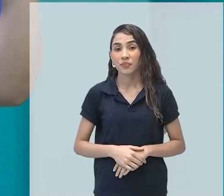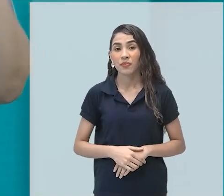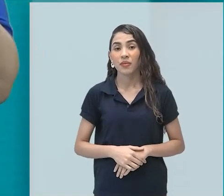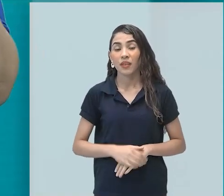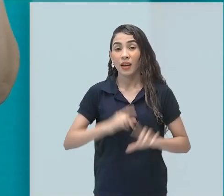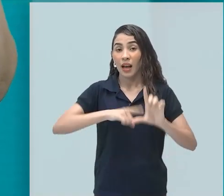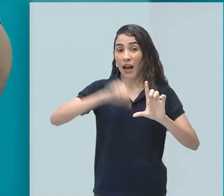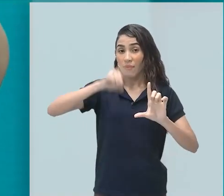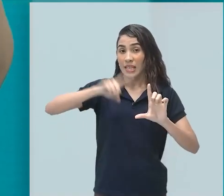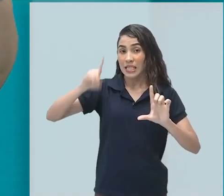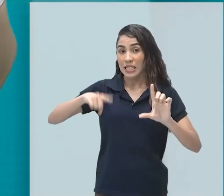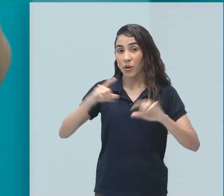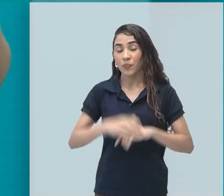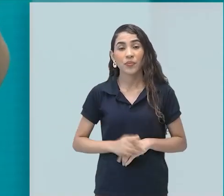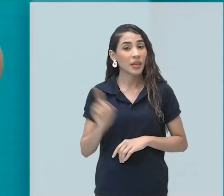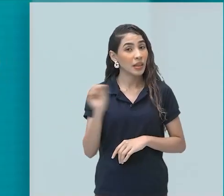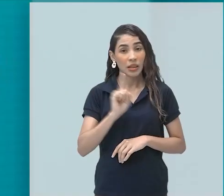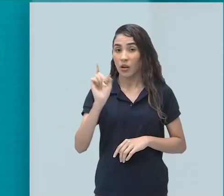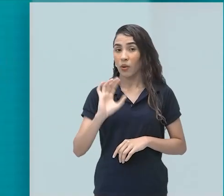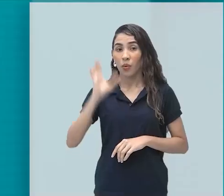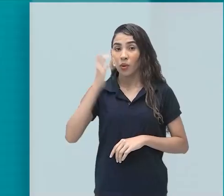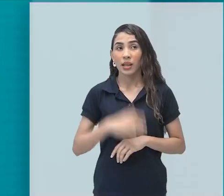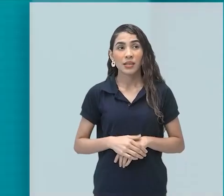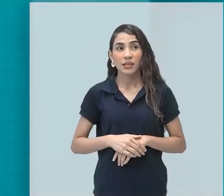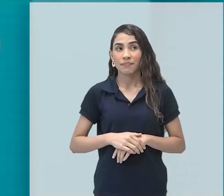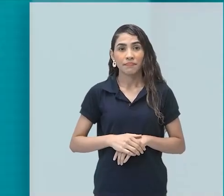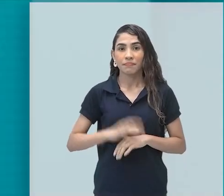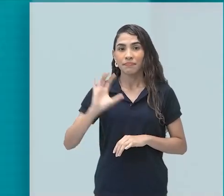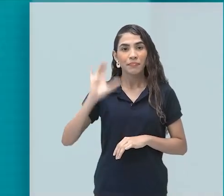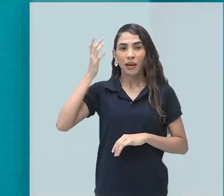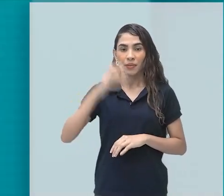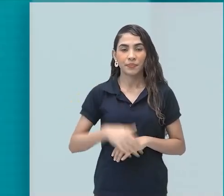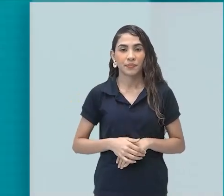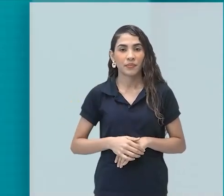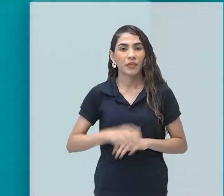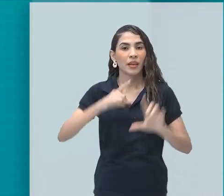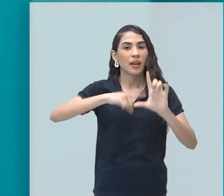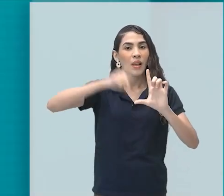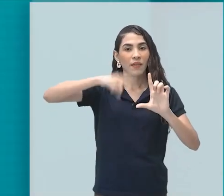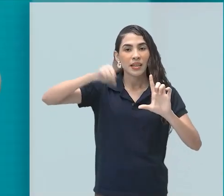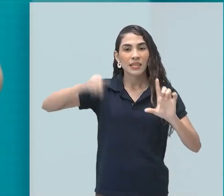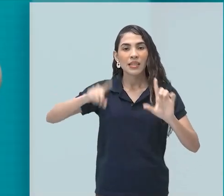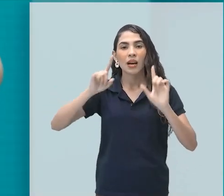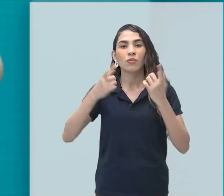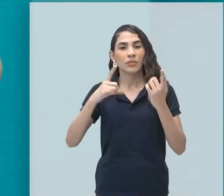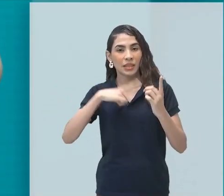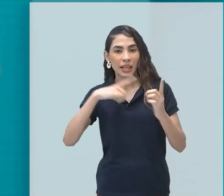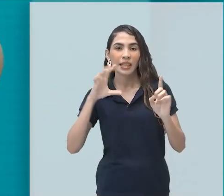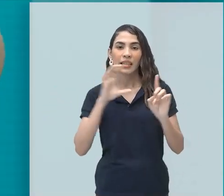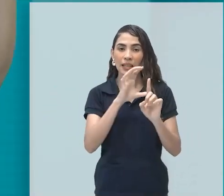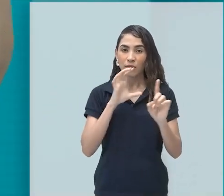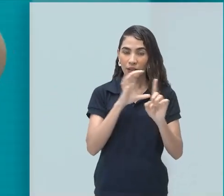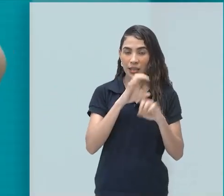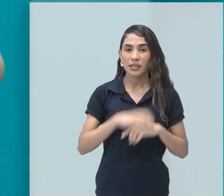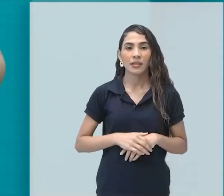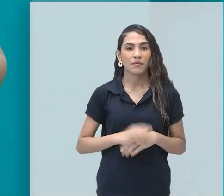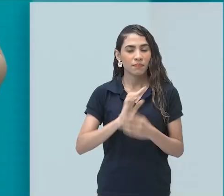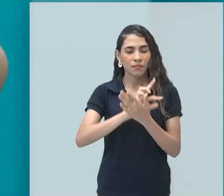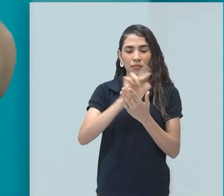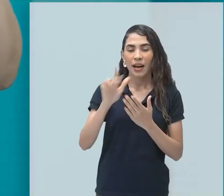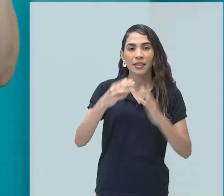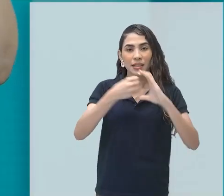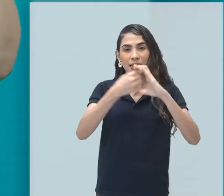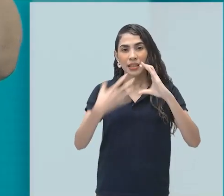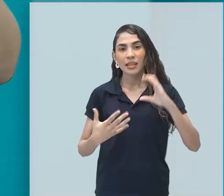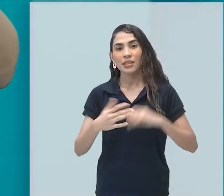a variação não acontece à toa. A variação, ela é influenciada por